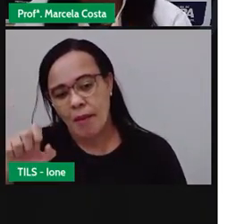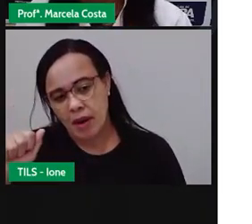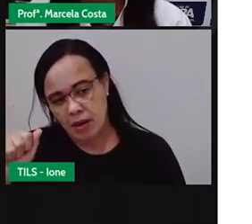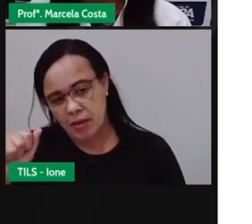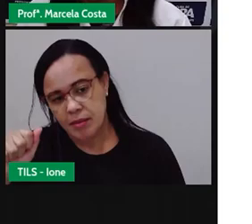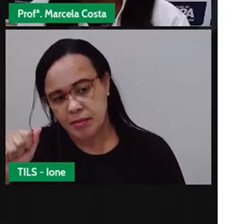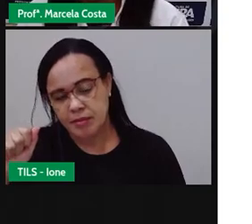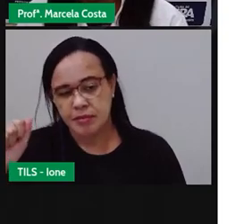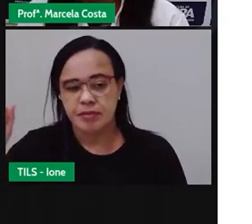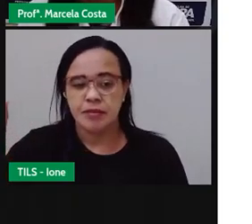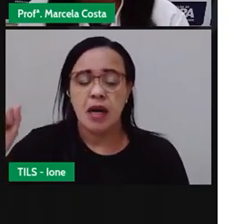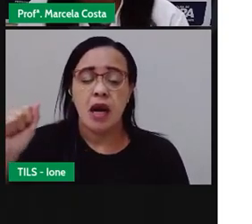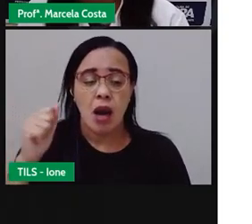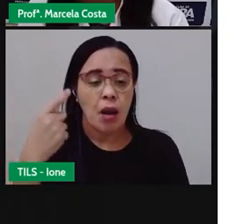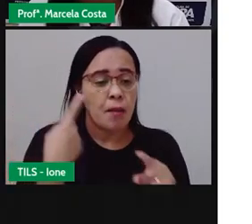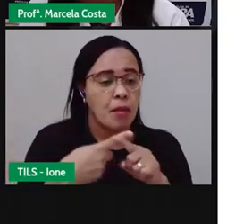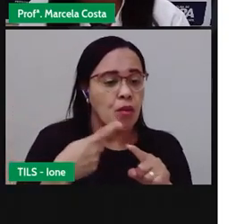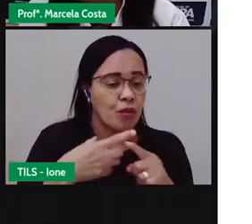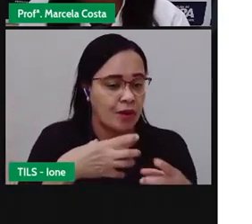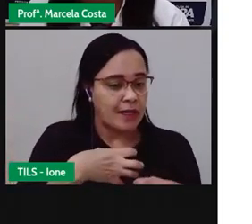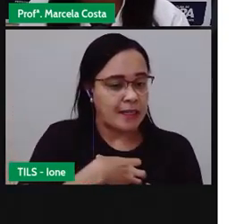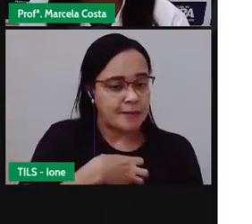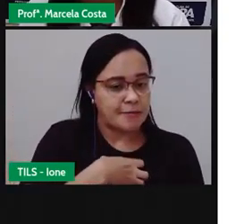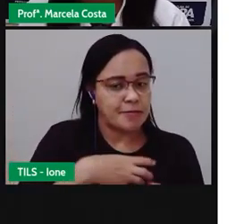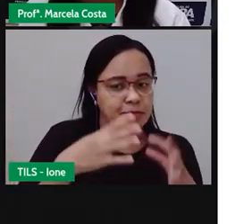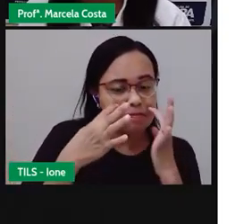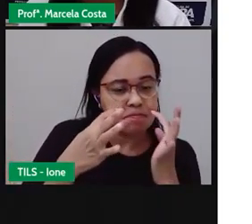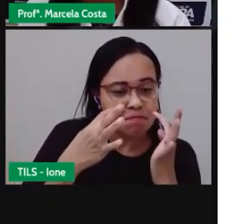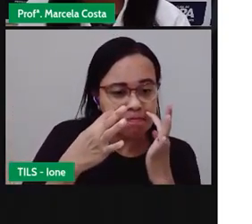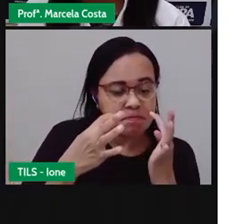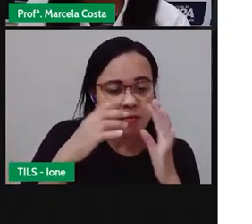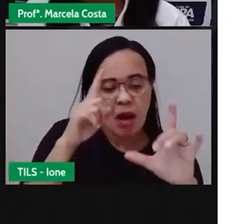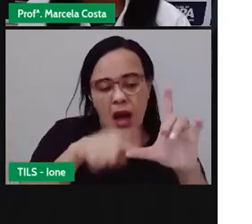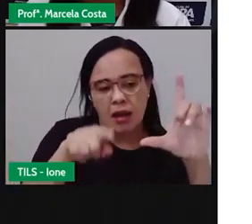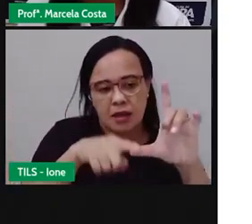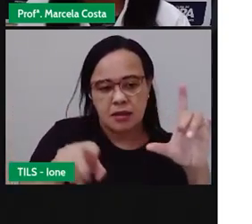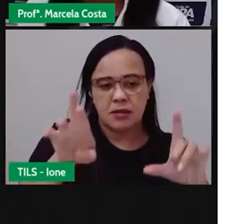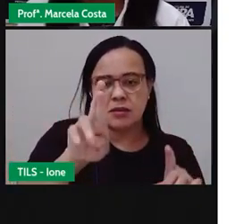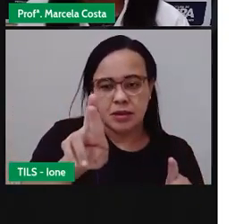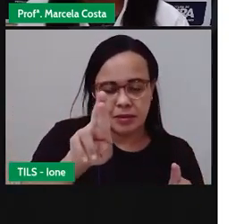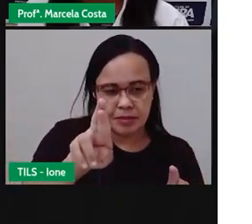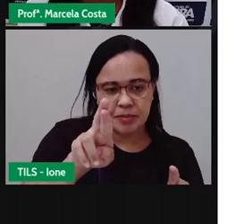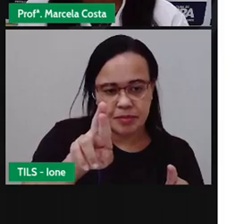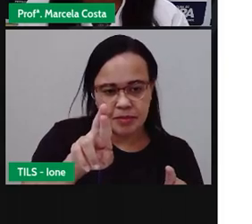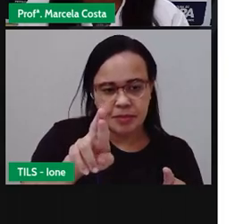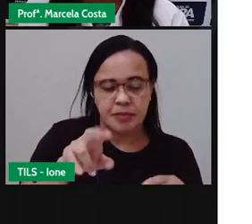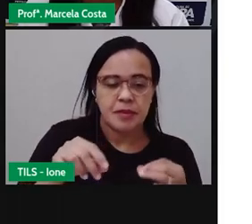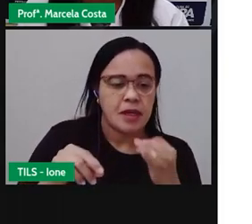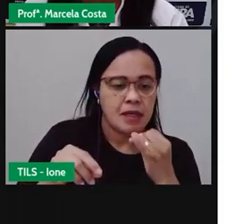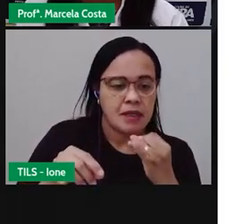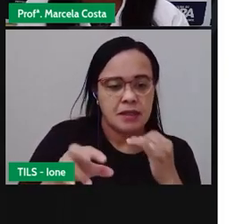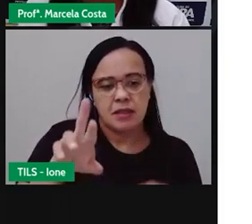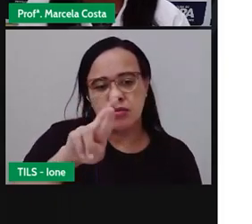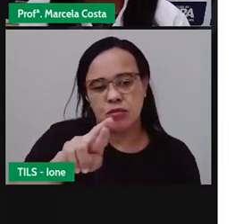É um som agudo da letra R. Agora aqui, ó, rato,